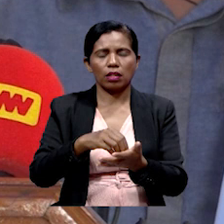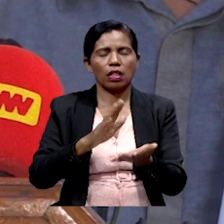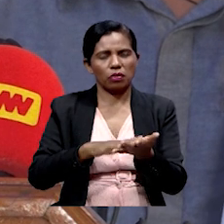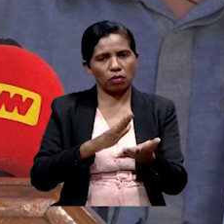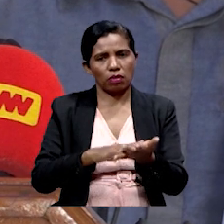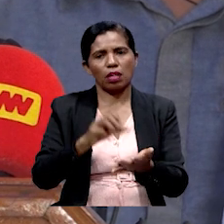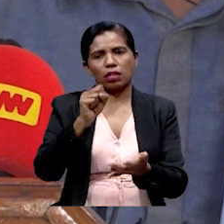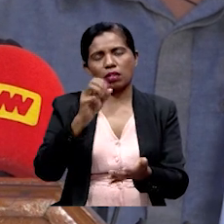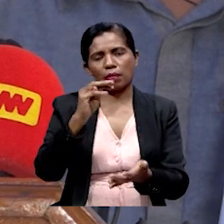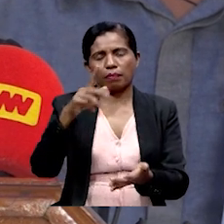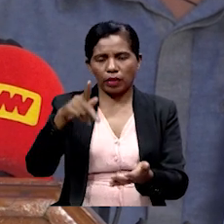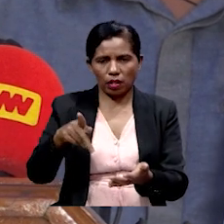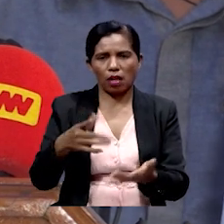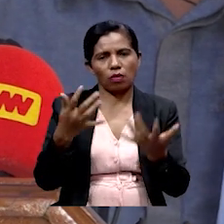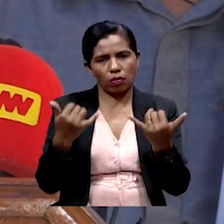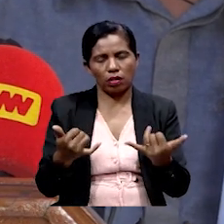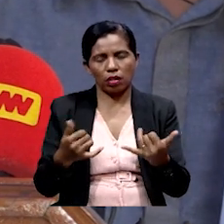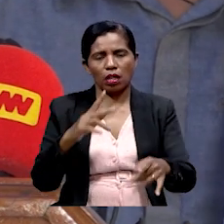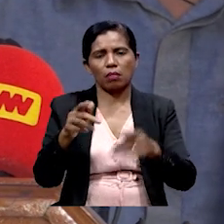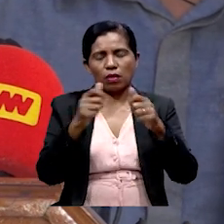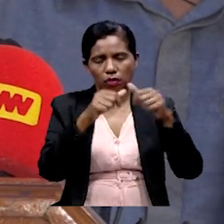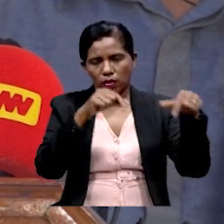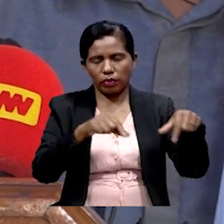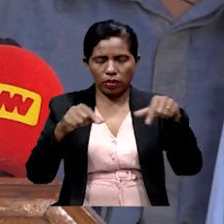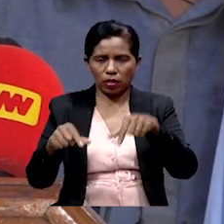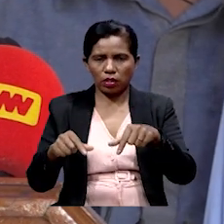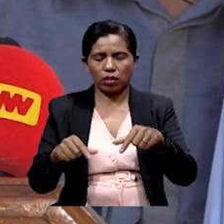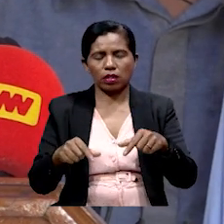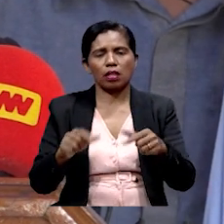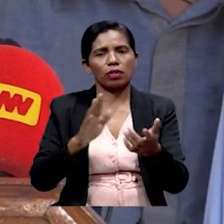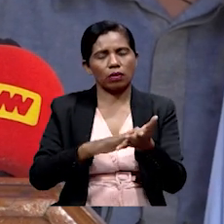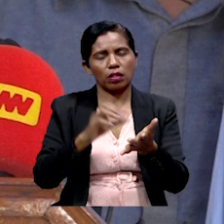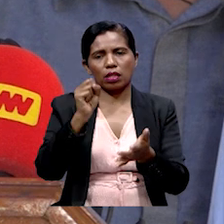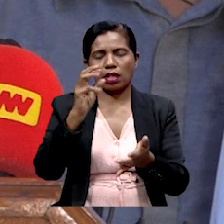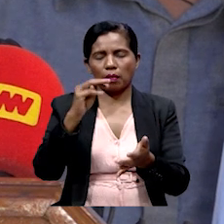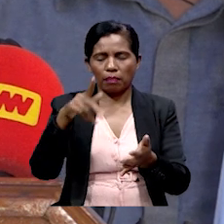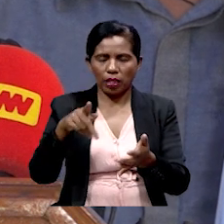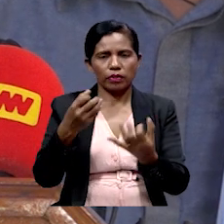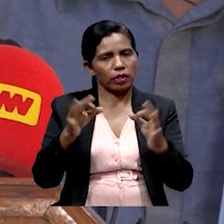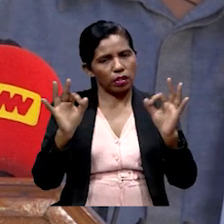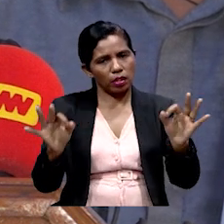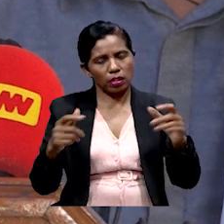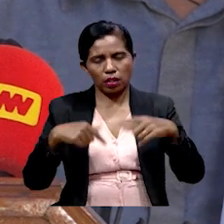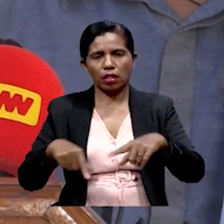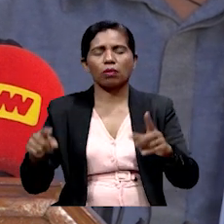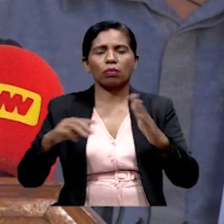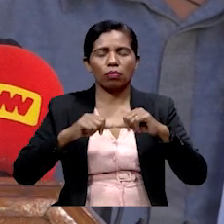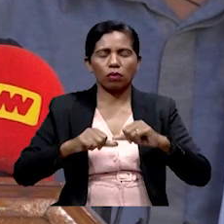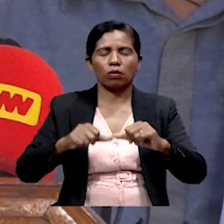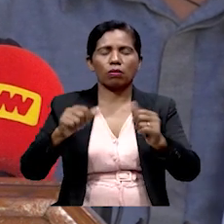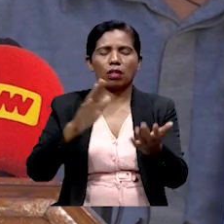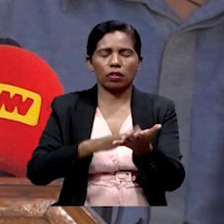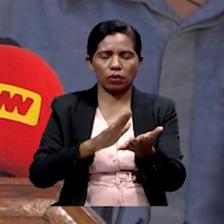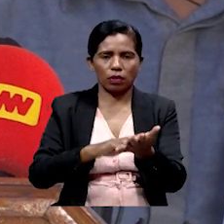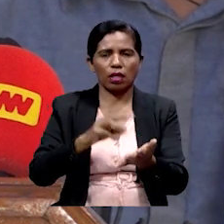sekundario entau maluko deficiencia sira remata tia iha pre sekundario sira tubatan sekundario ne